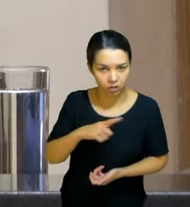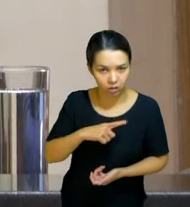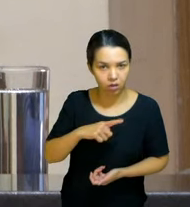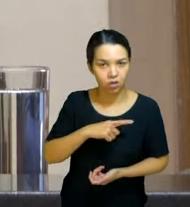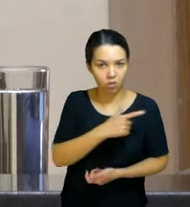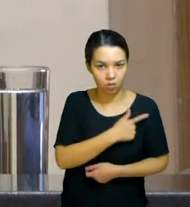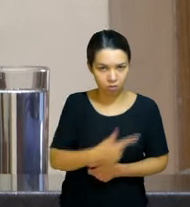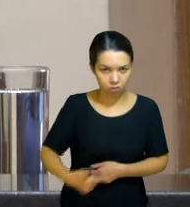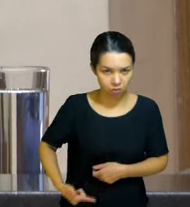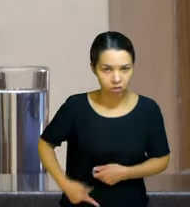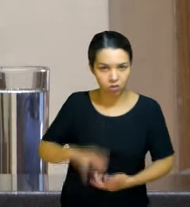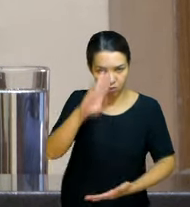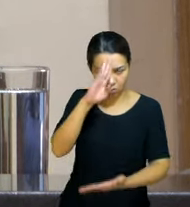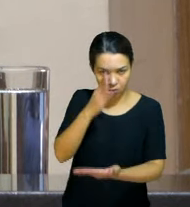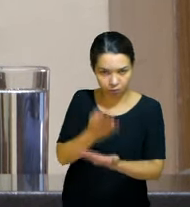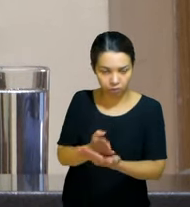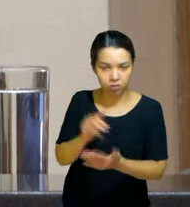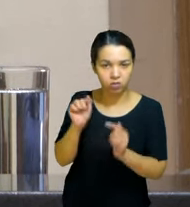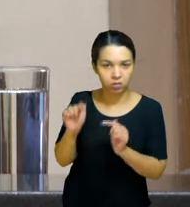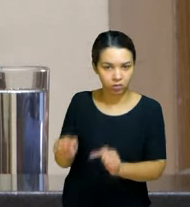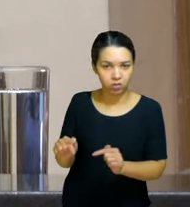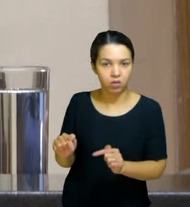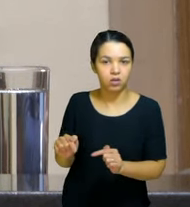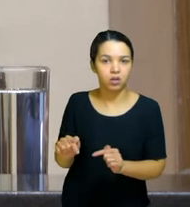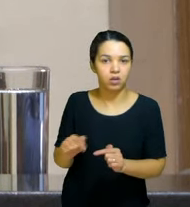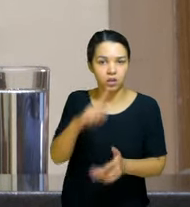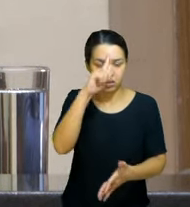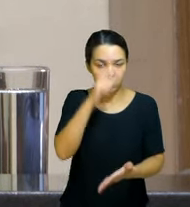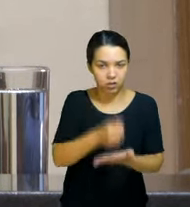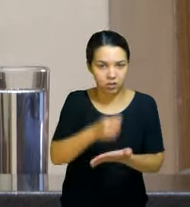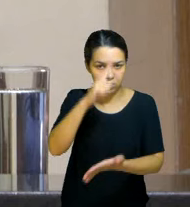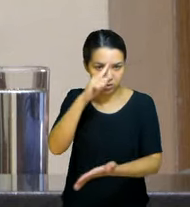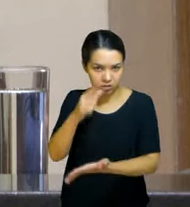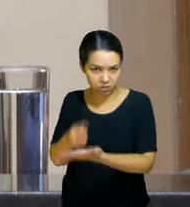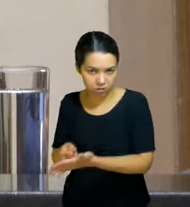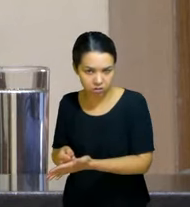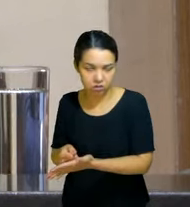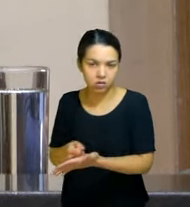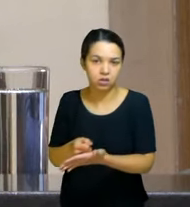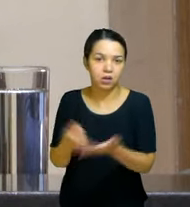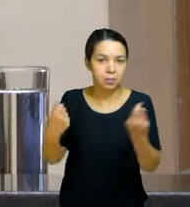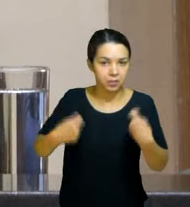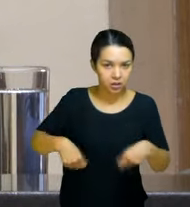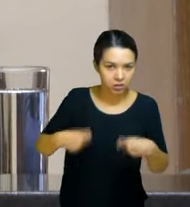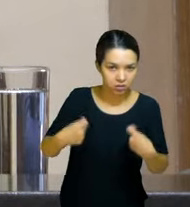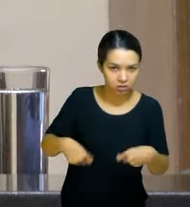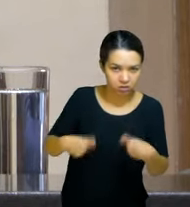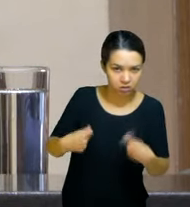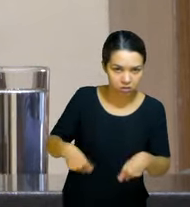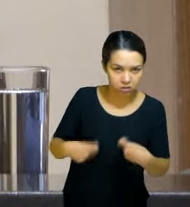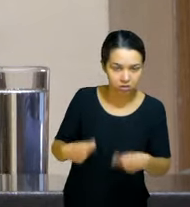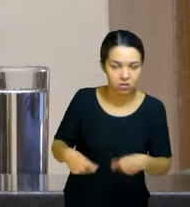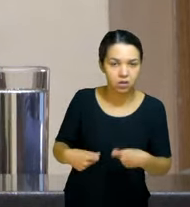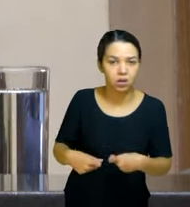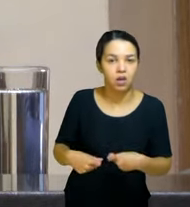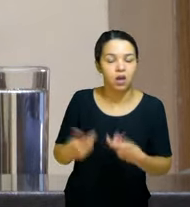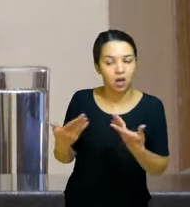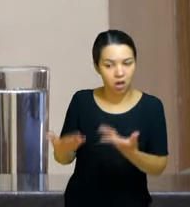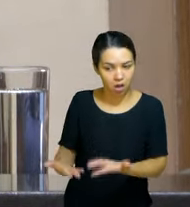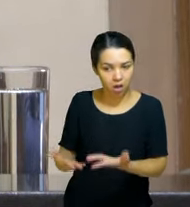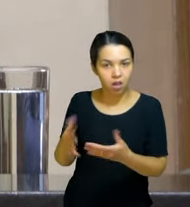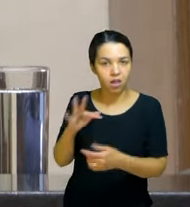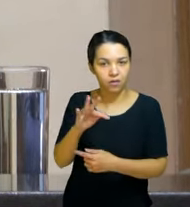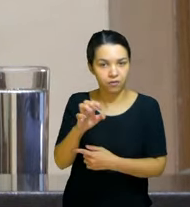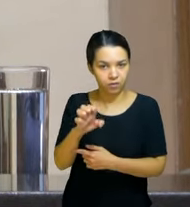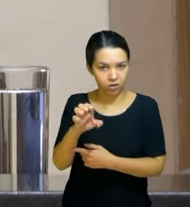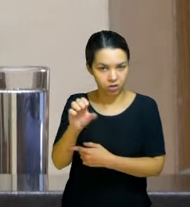governo para tomar as decisões necessárias para que a FESPORT tem o